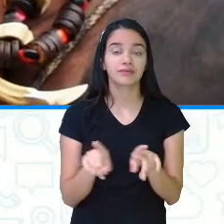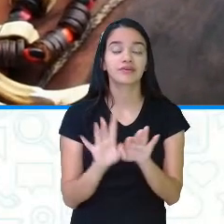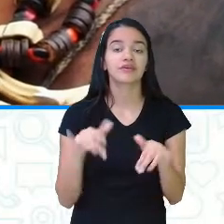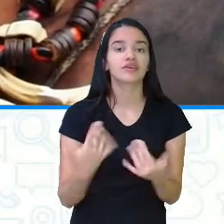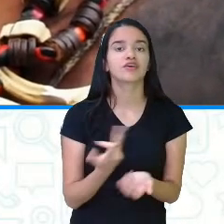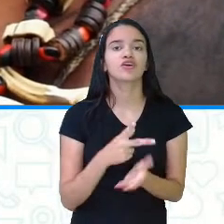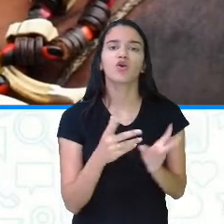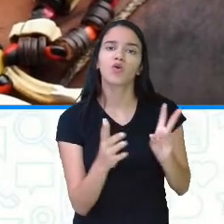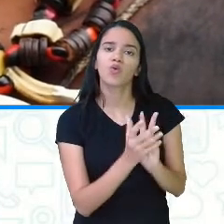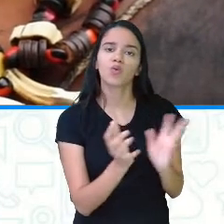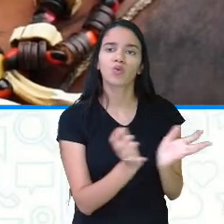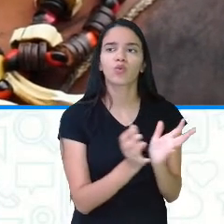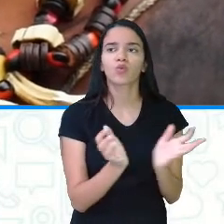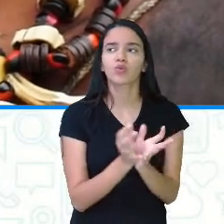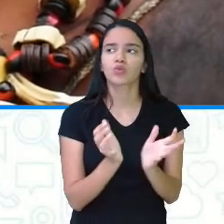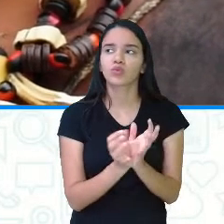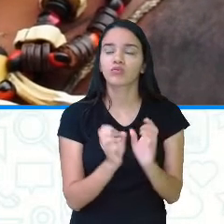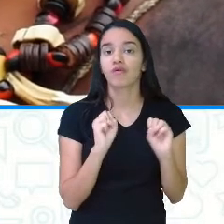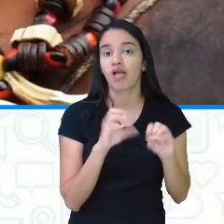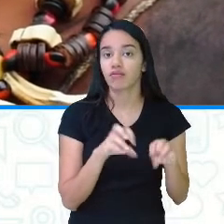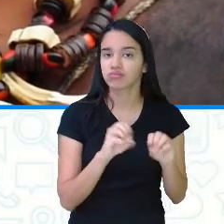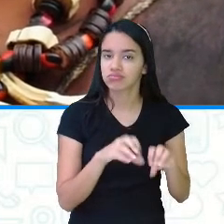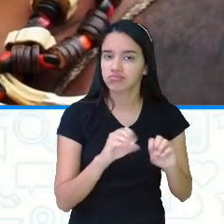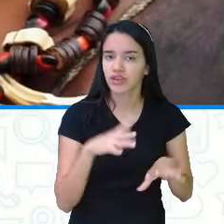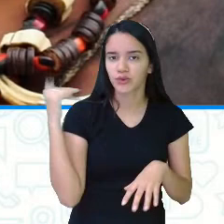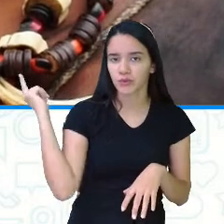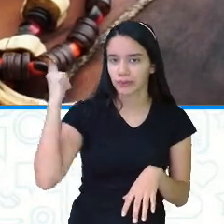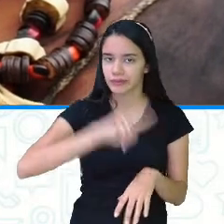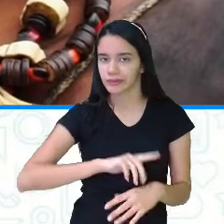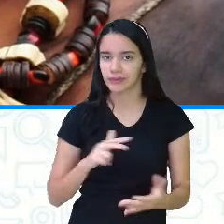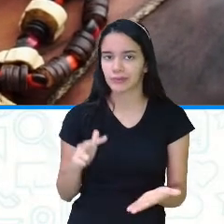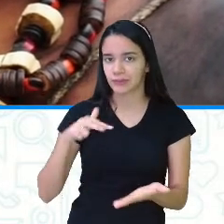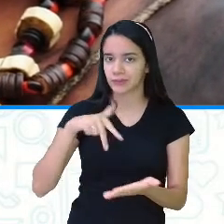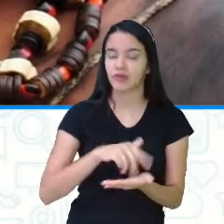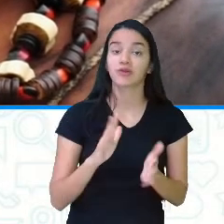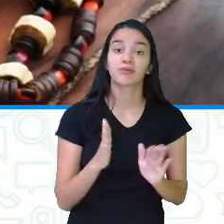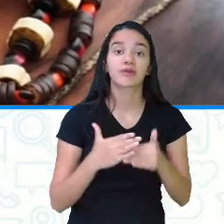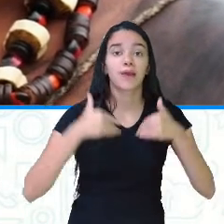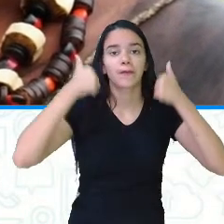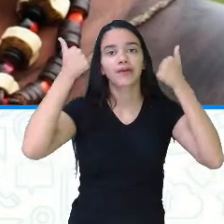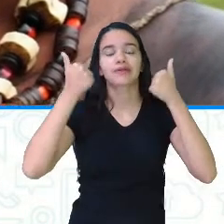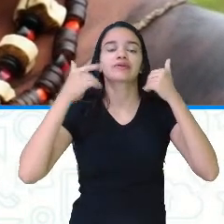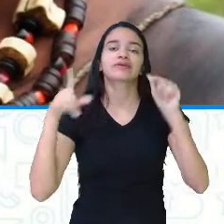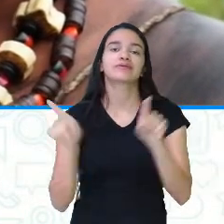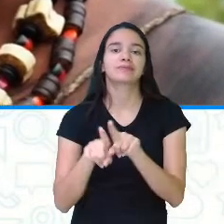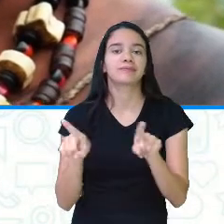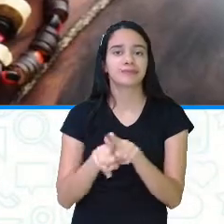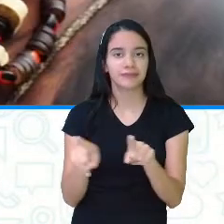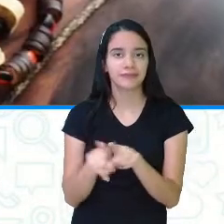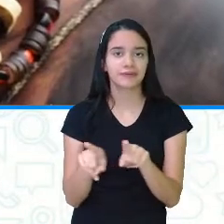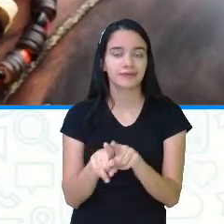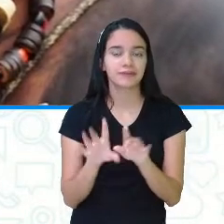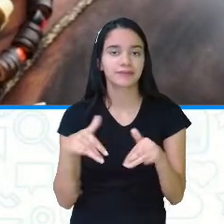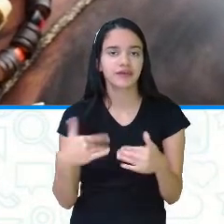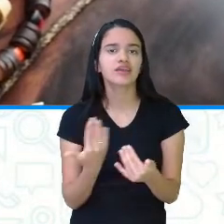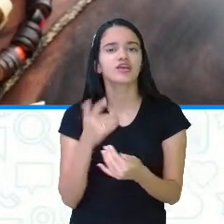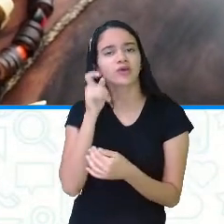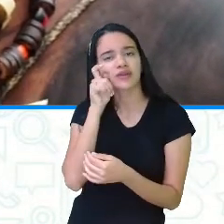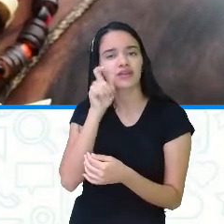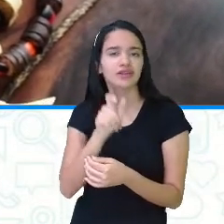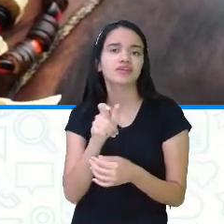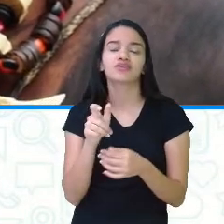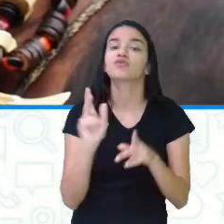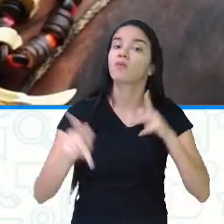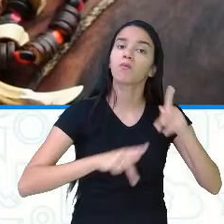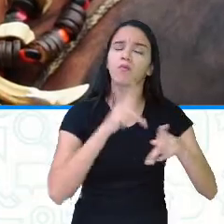níveis superiores, como eu falei para vocês, e conquistam posições onde podem melhor defender os interesses do seu